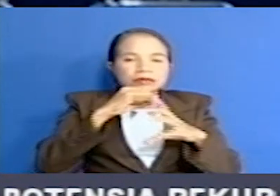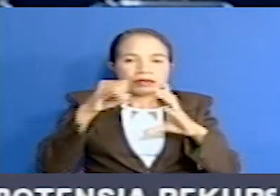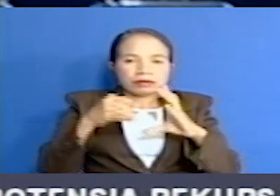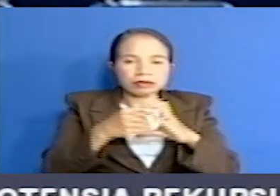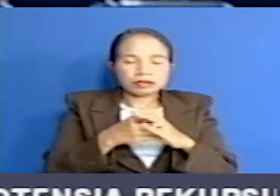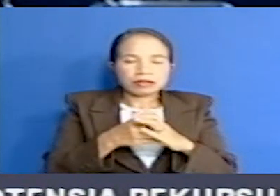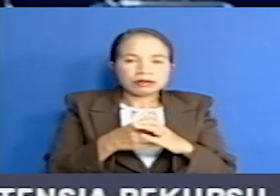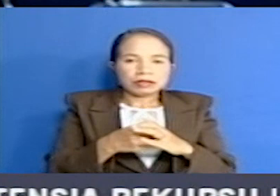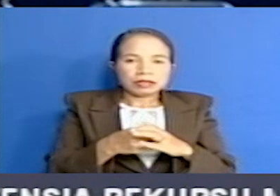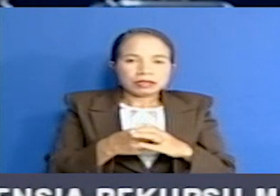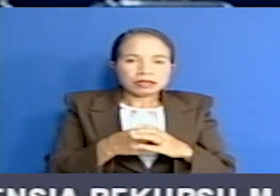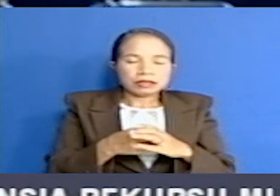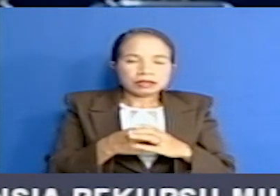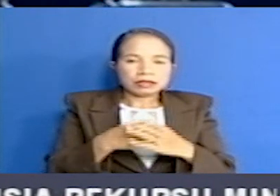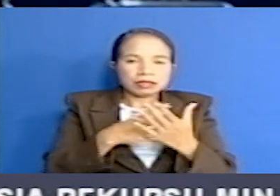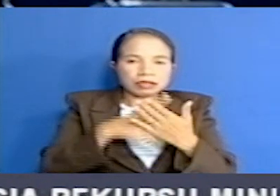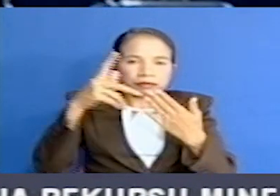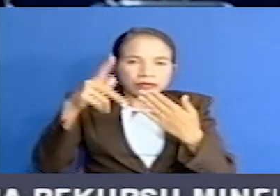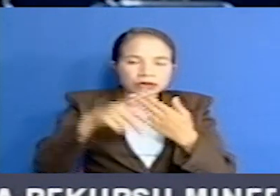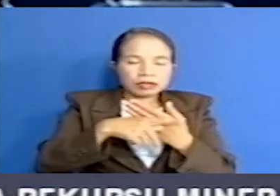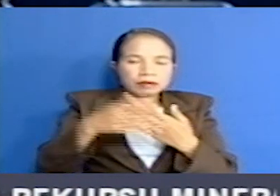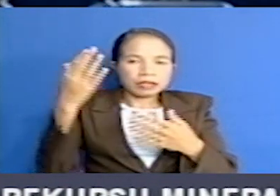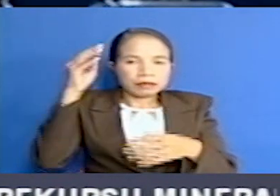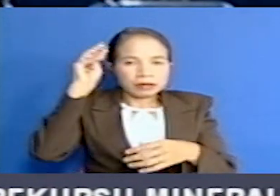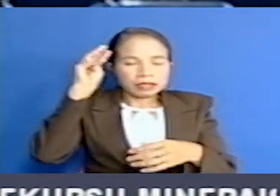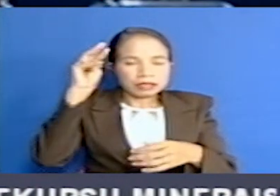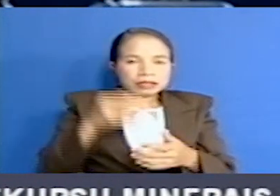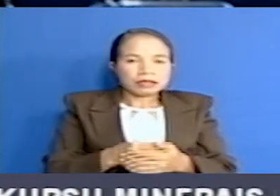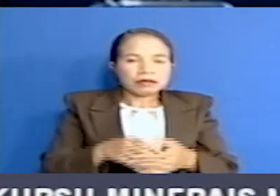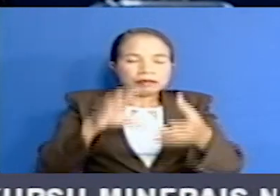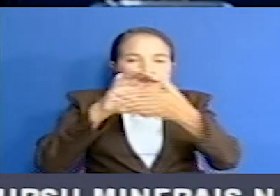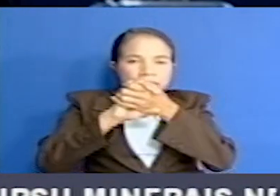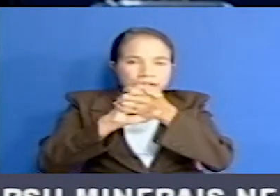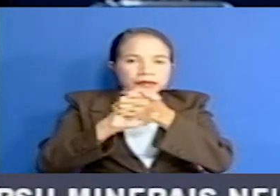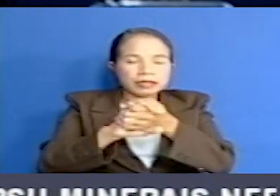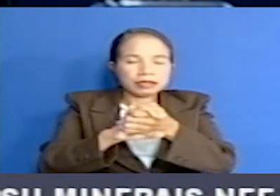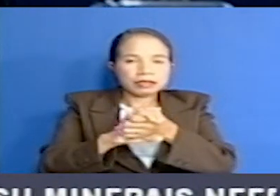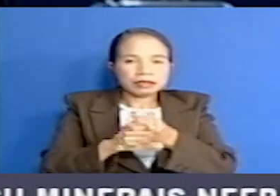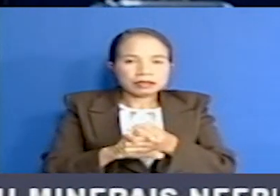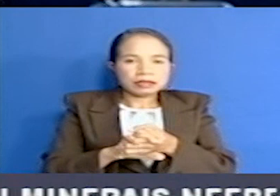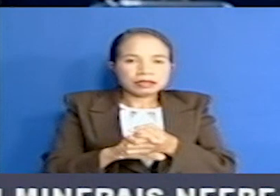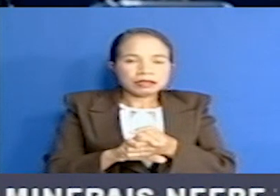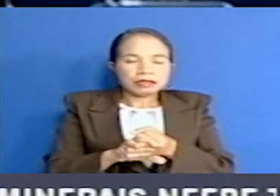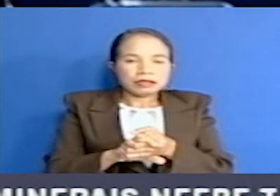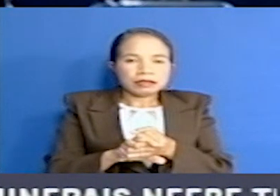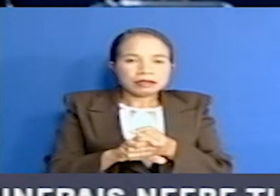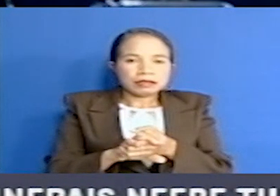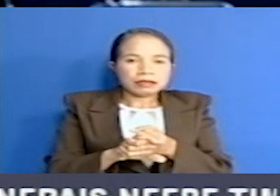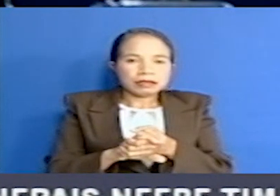a Sirene programas e a Ministério. Parabéns para o Meclan, a tua organiza.